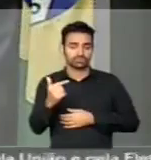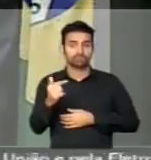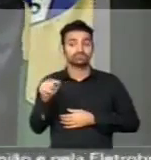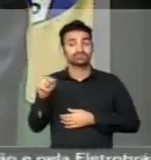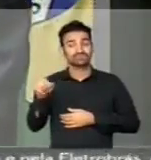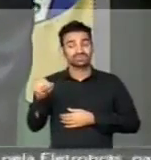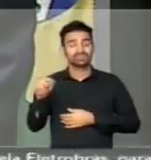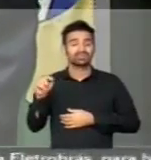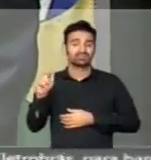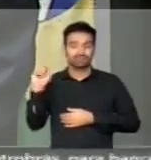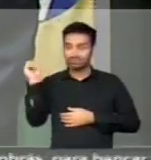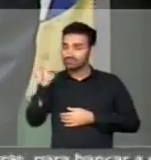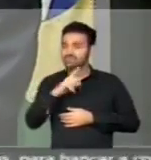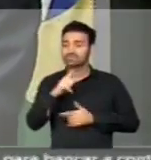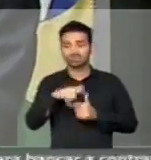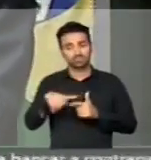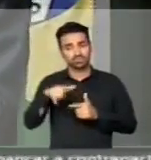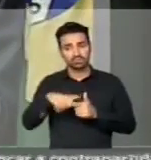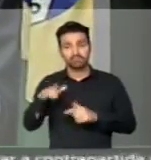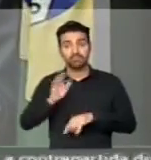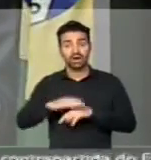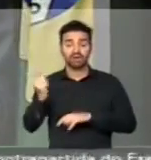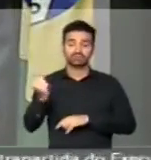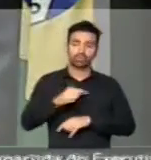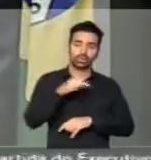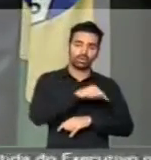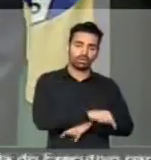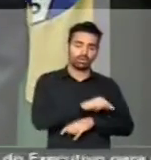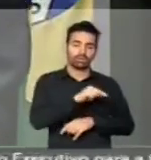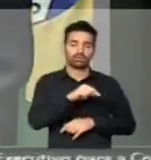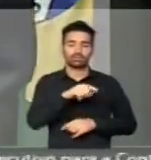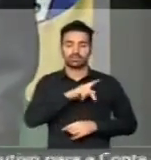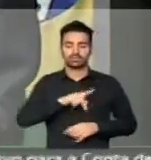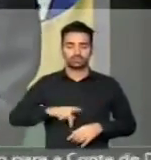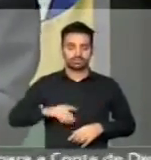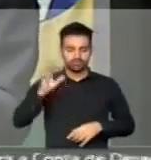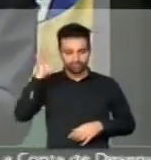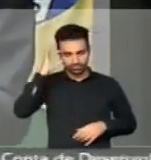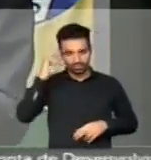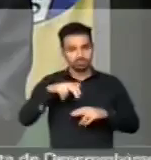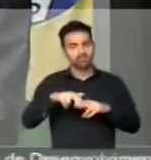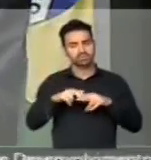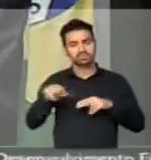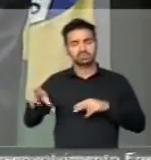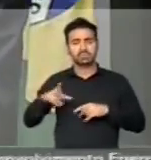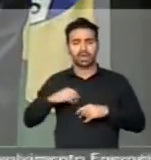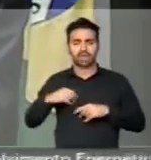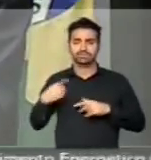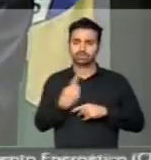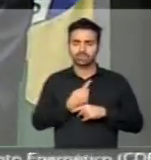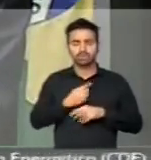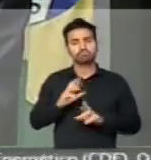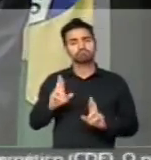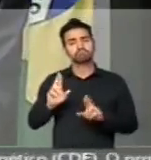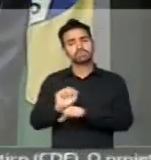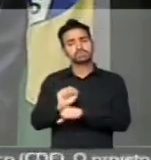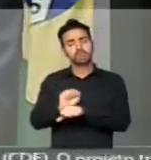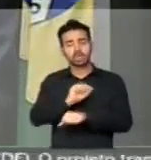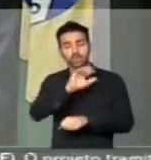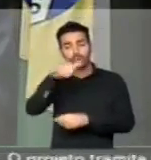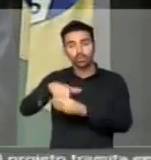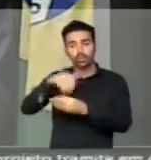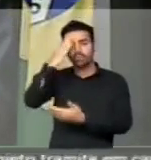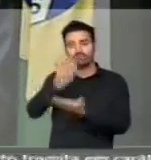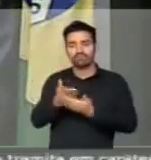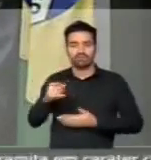nascido das urnas. Merece, portanto, o voto de confiança dos brasileiros. Como um dos partidos que